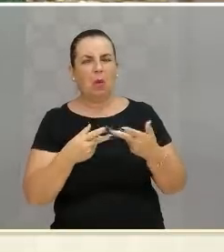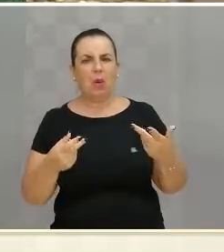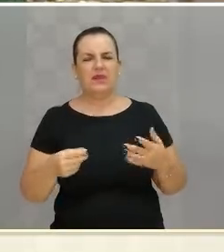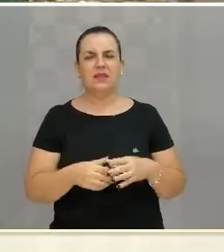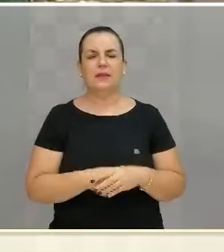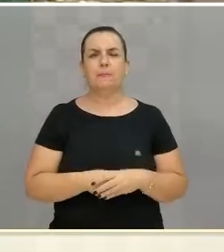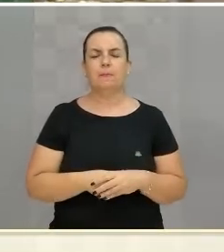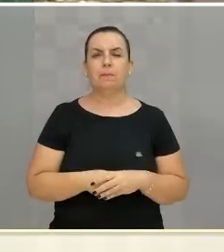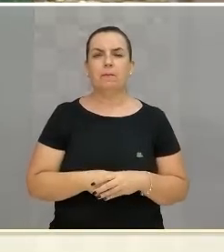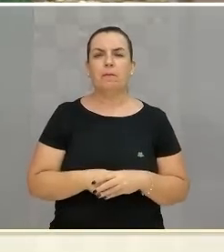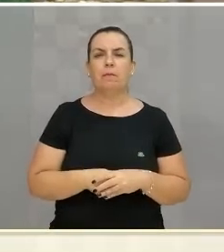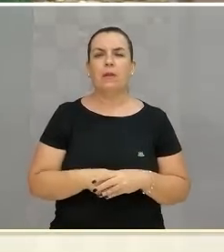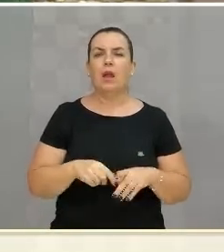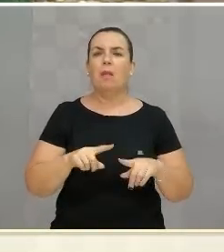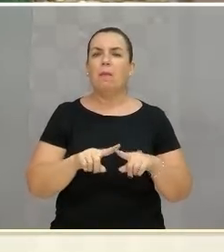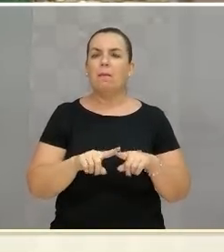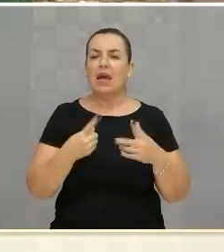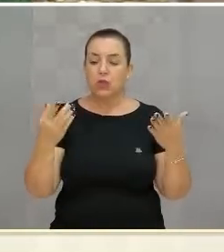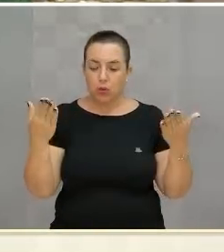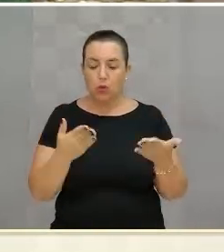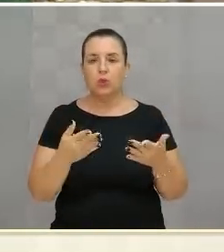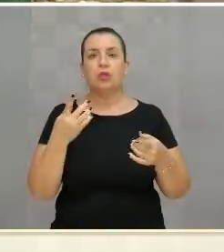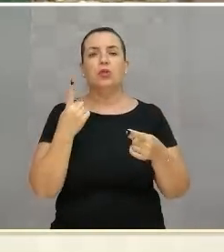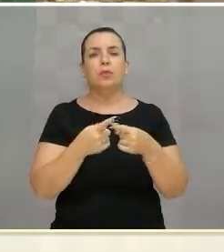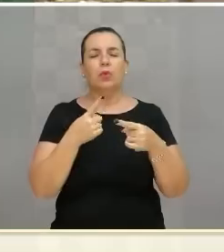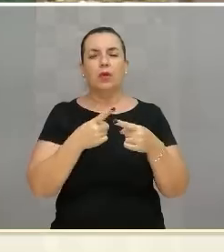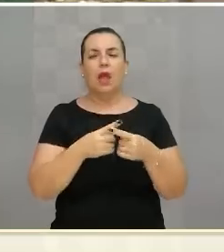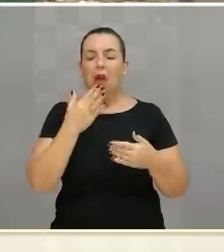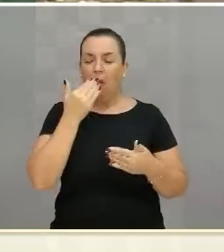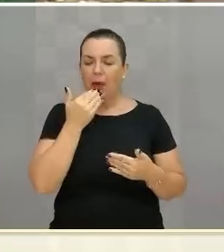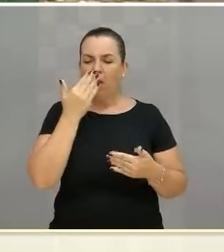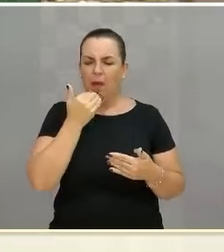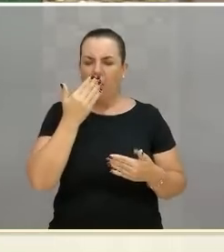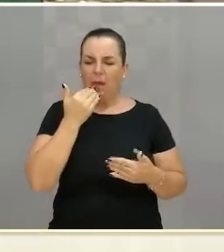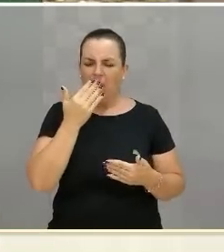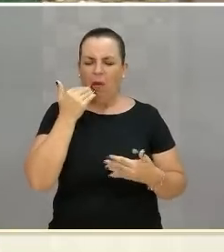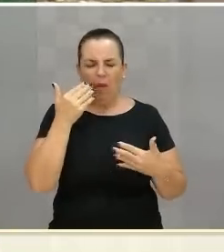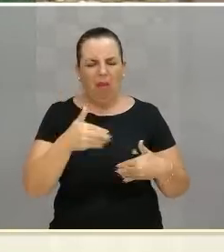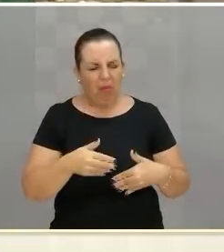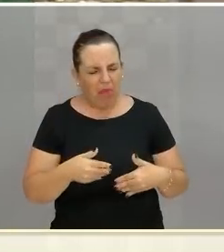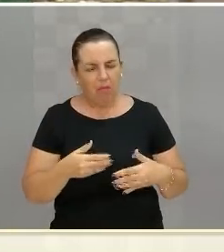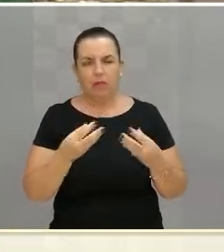se pergunta: para que tanto? Com pouca coisa você vive.